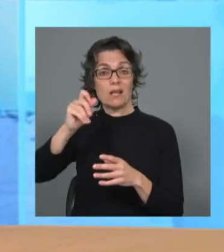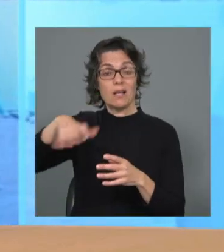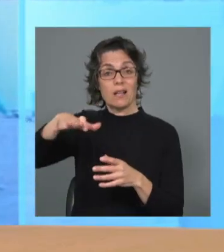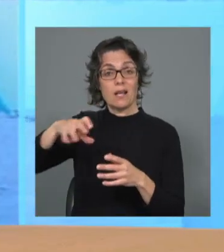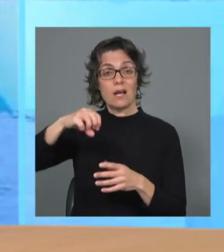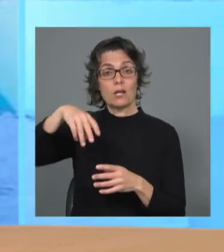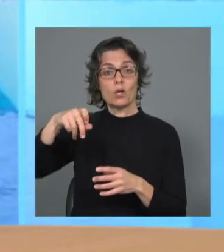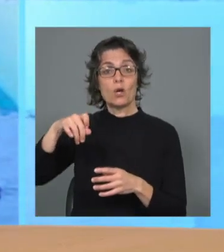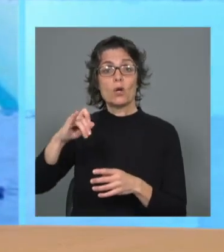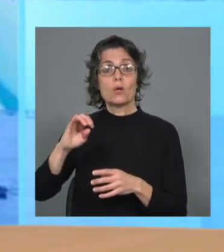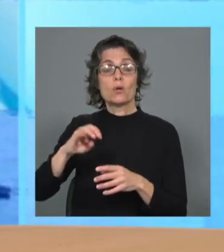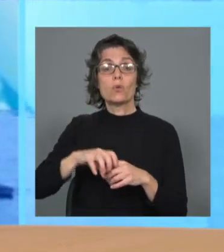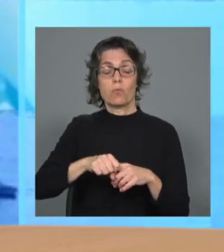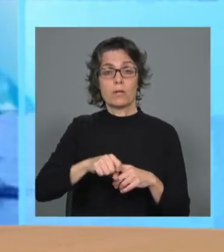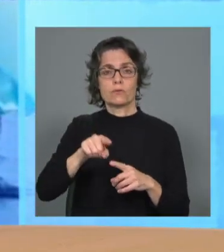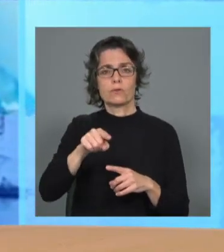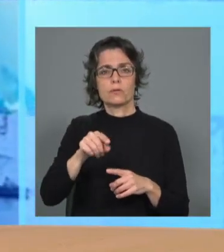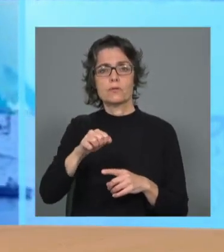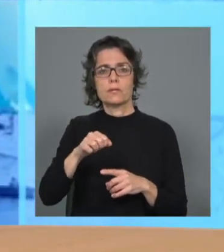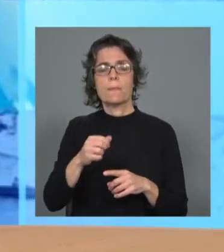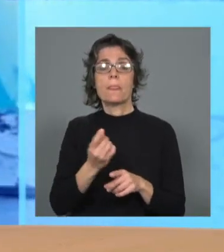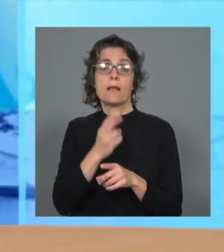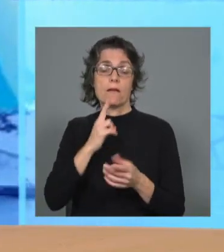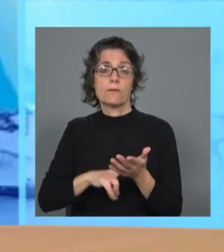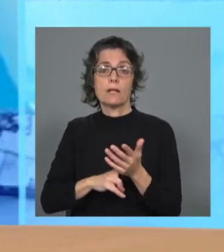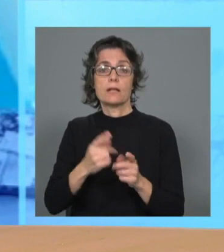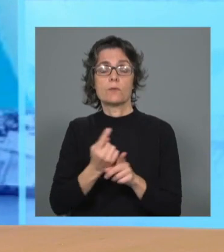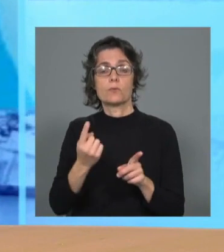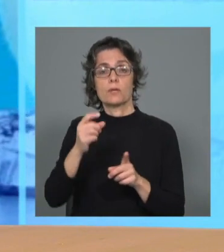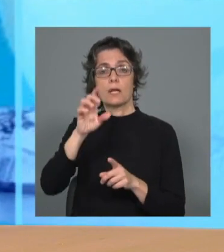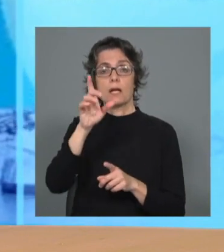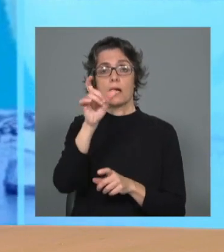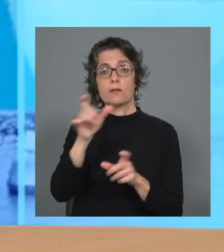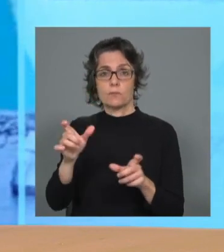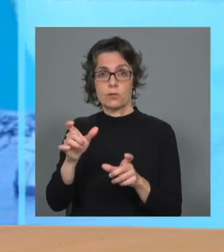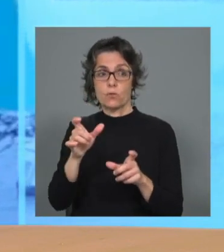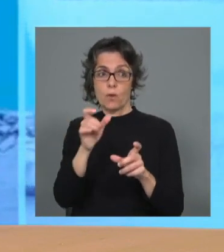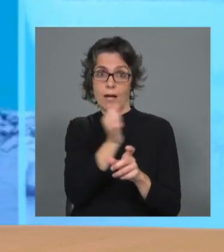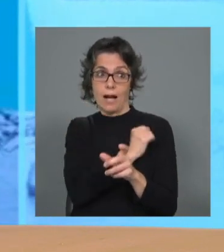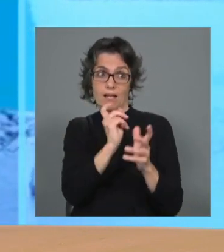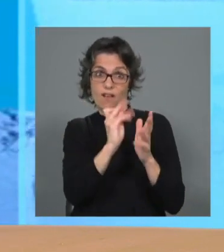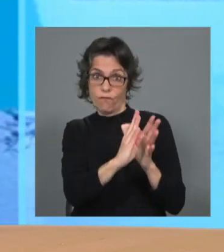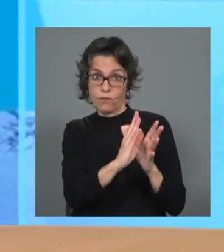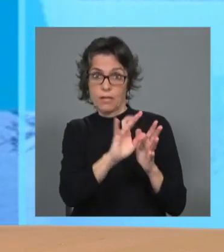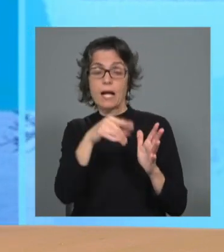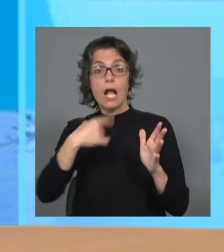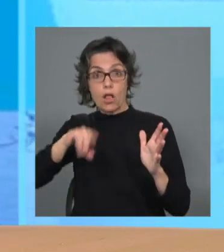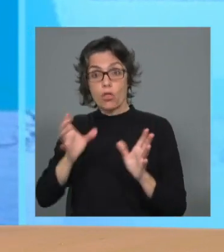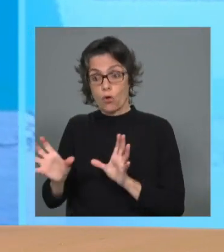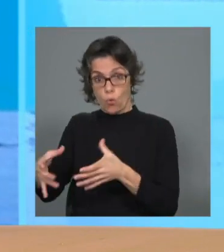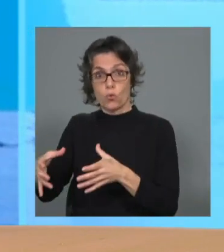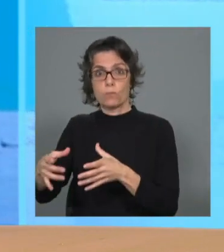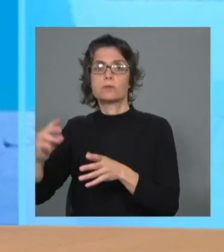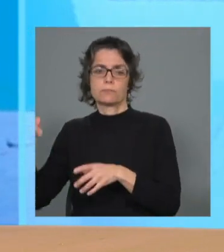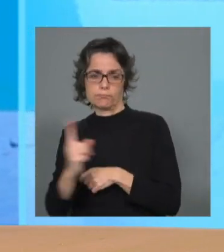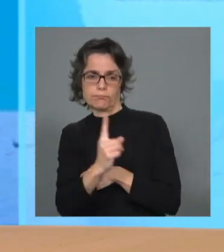não vão as pessoas de casa em casa, ainda não consegui isso, ou seja, elas ficam na sua casa, nós é que lá vamos, esse preciso grupo. Ao